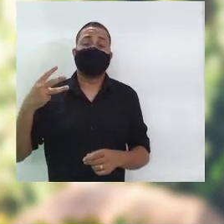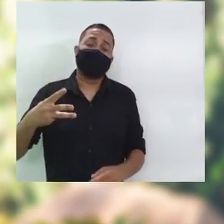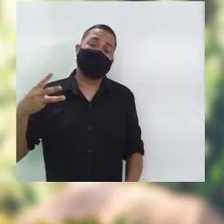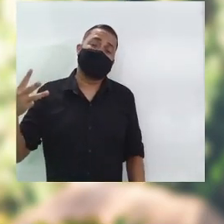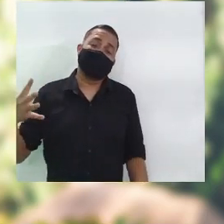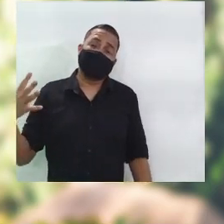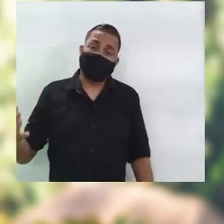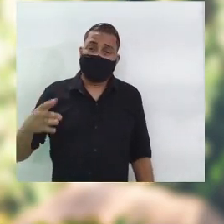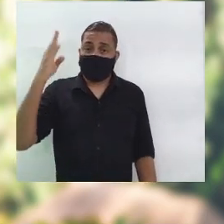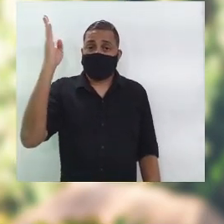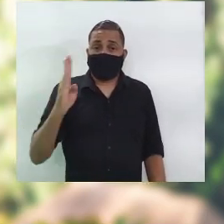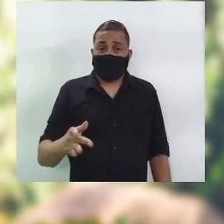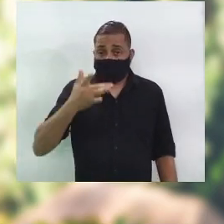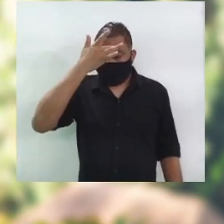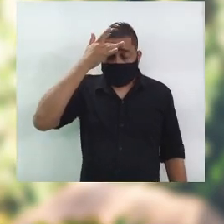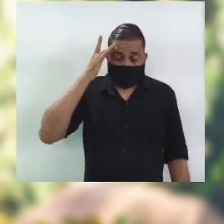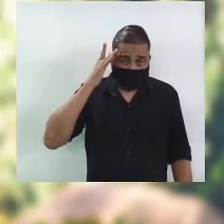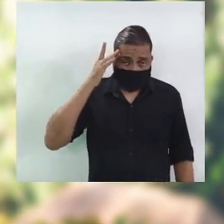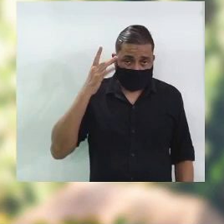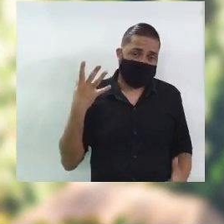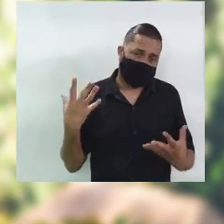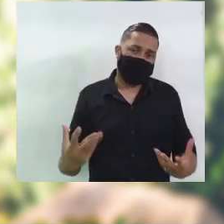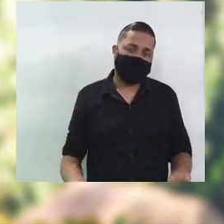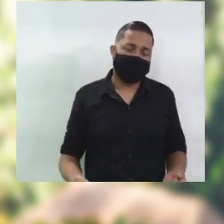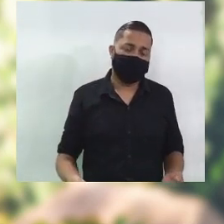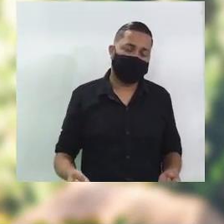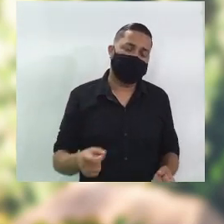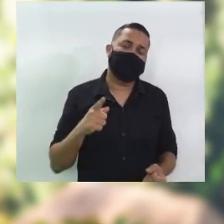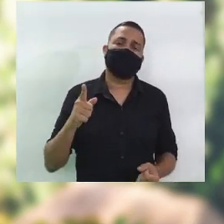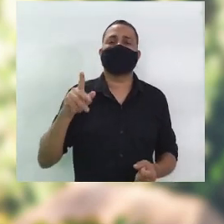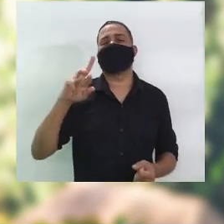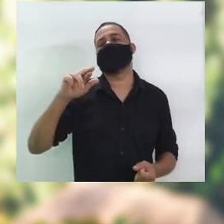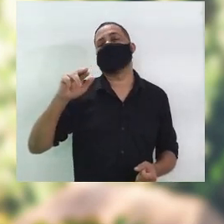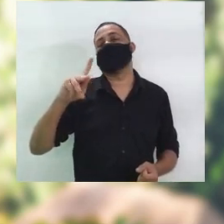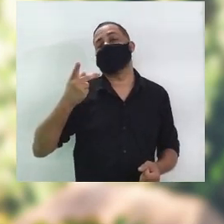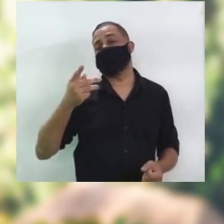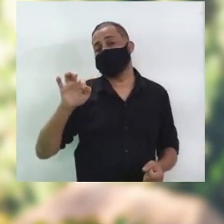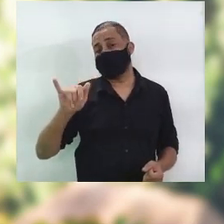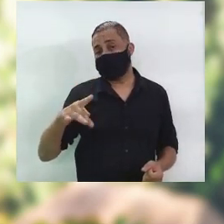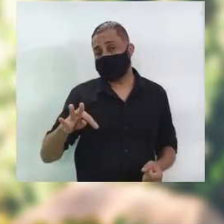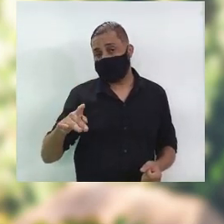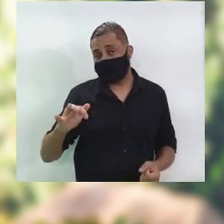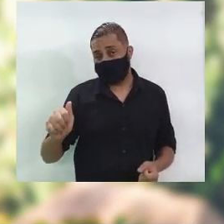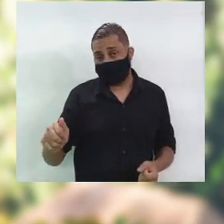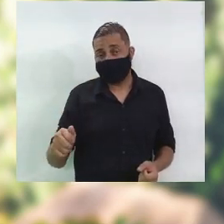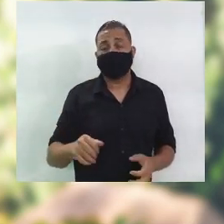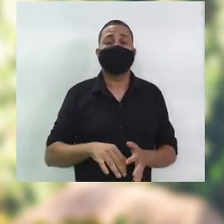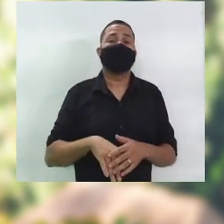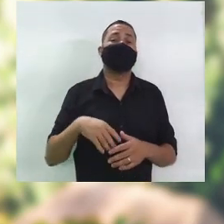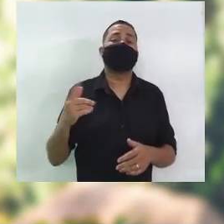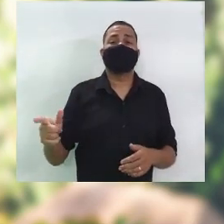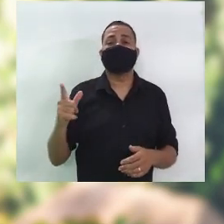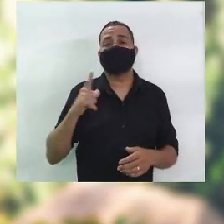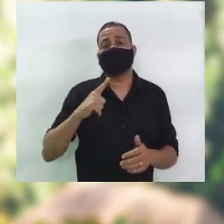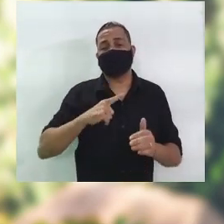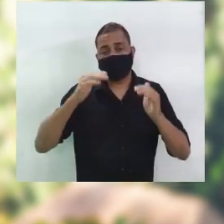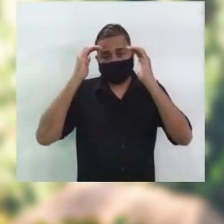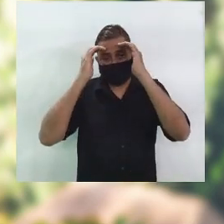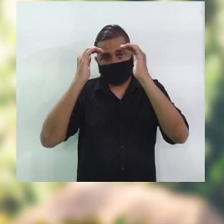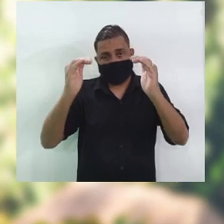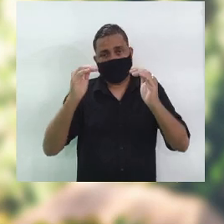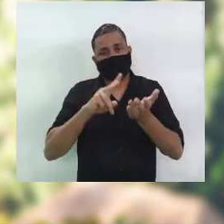2.334 brasileiros adeptos do Hare Krishna. E é isso aí, essa questão sempre, o respeito